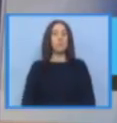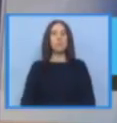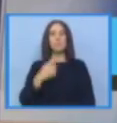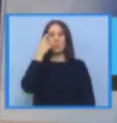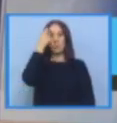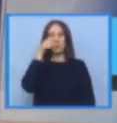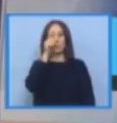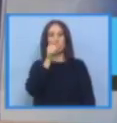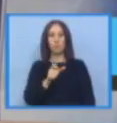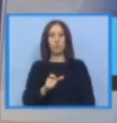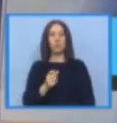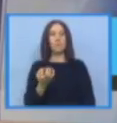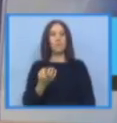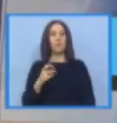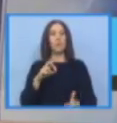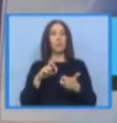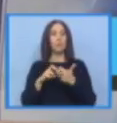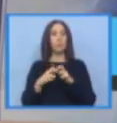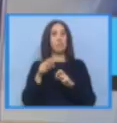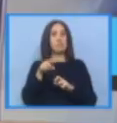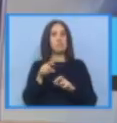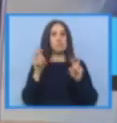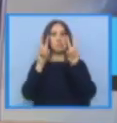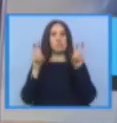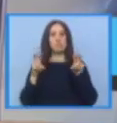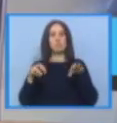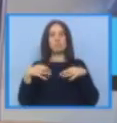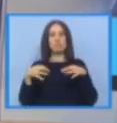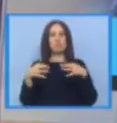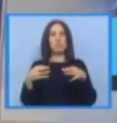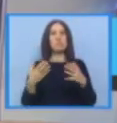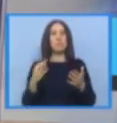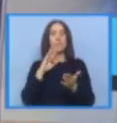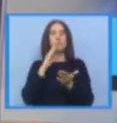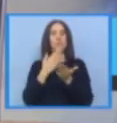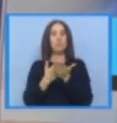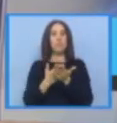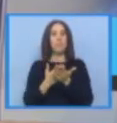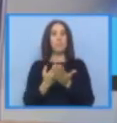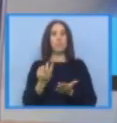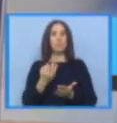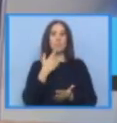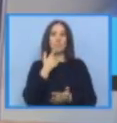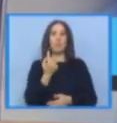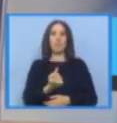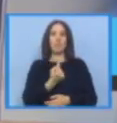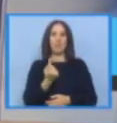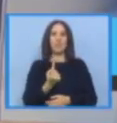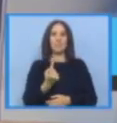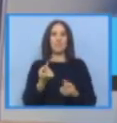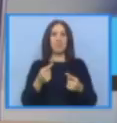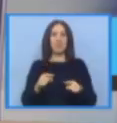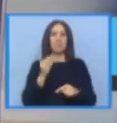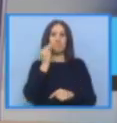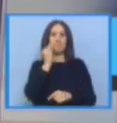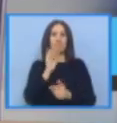juiz. E o problema destes casos se arrastarem é, para além da própria lentidão e do que